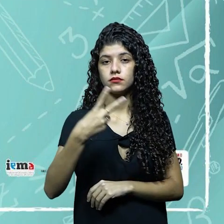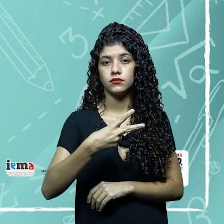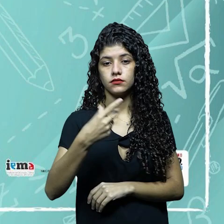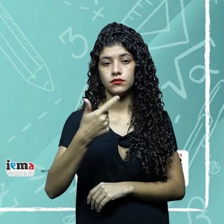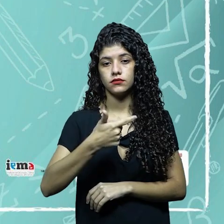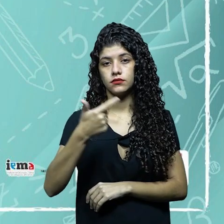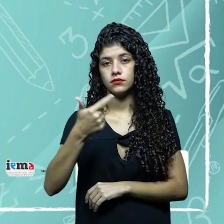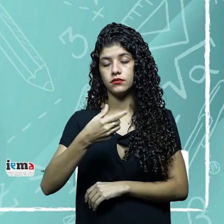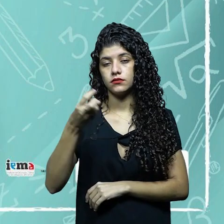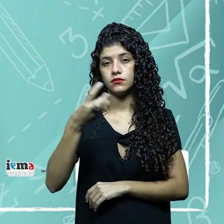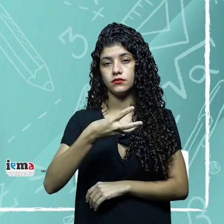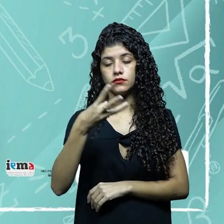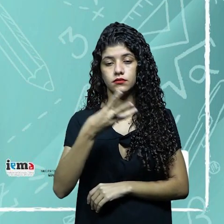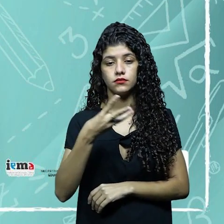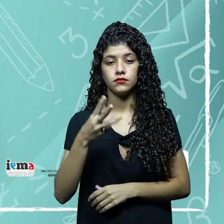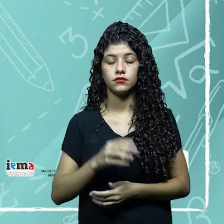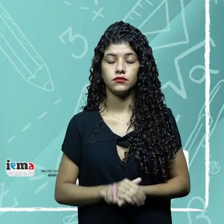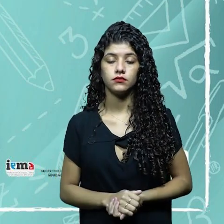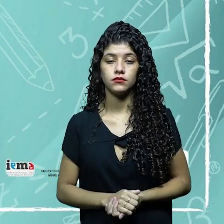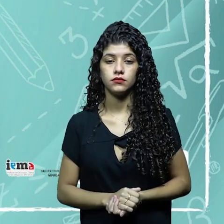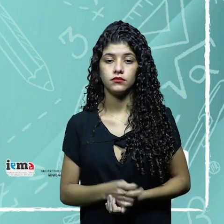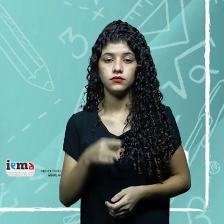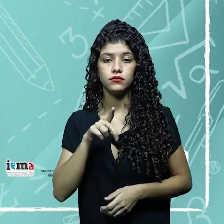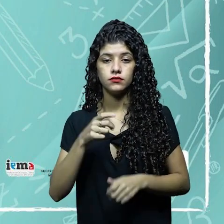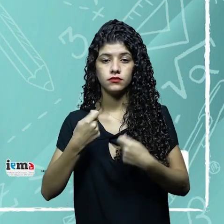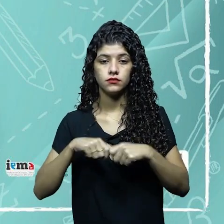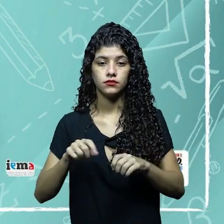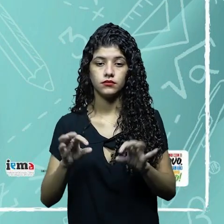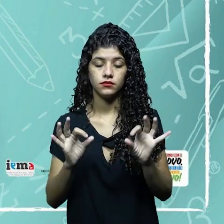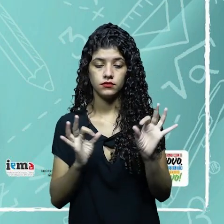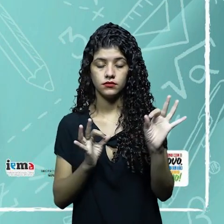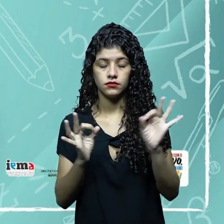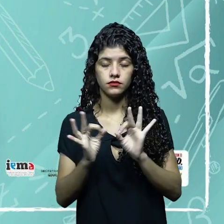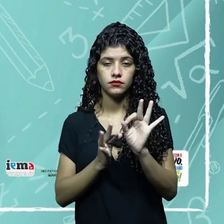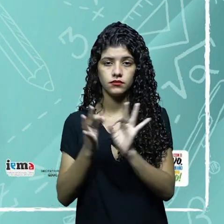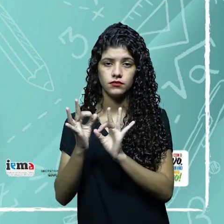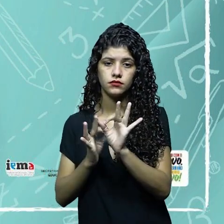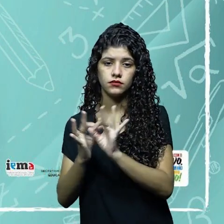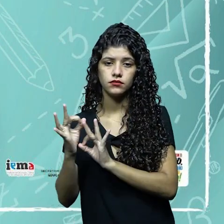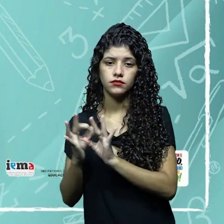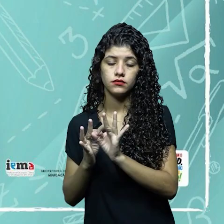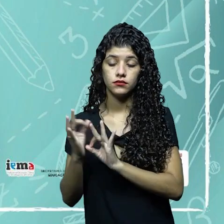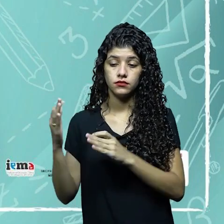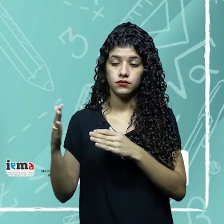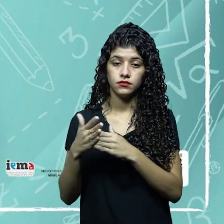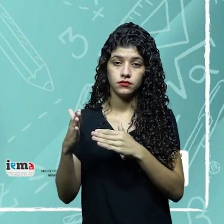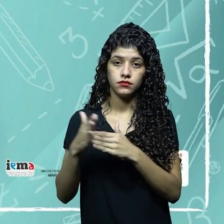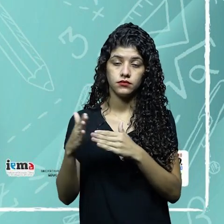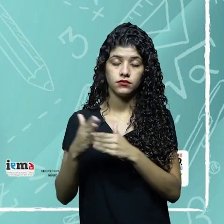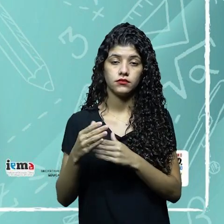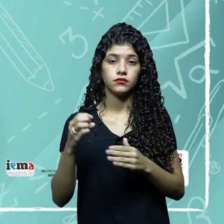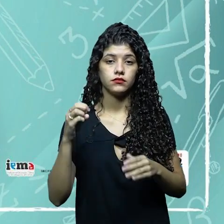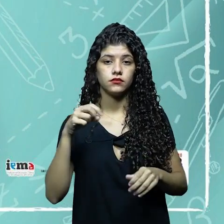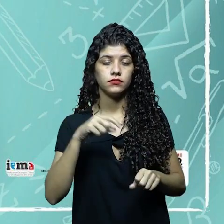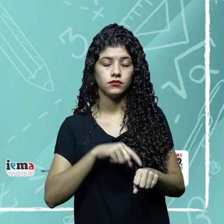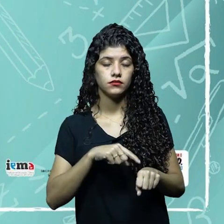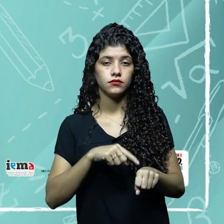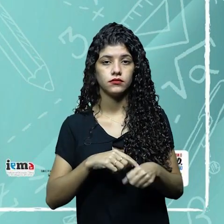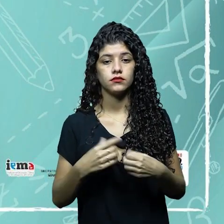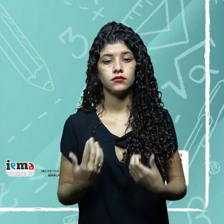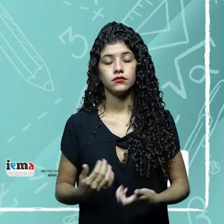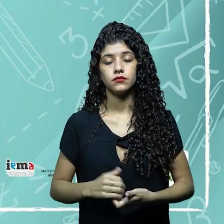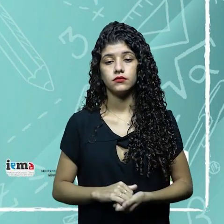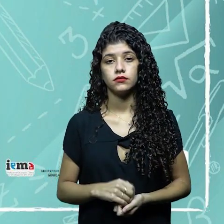e terceiro ponto. Clicando nas áreas de trabalho, você delimita, você delimita quais são esses pontos que